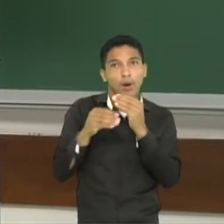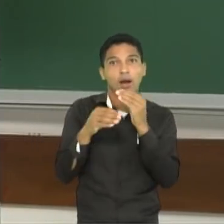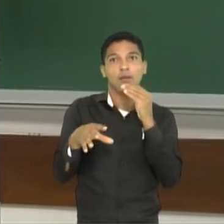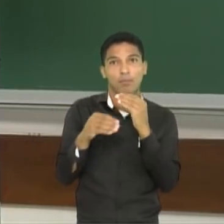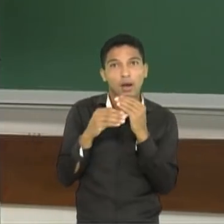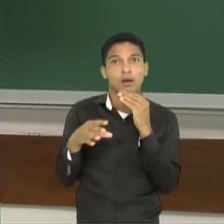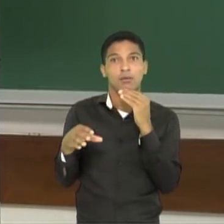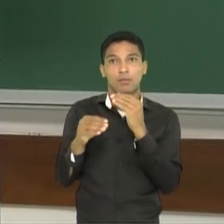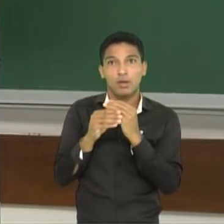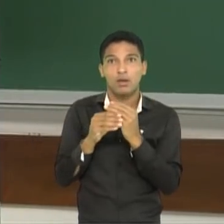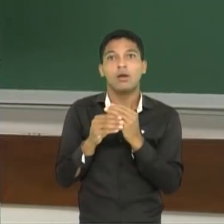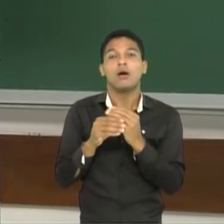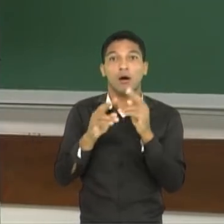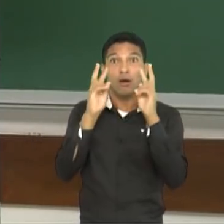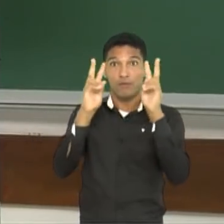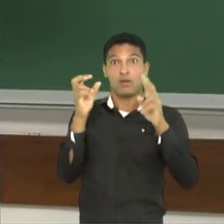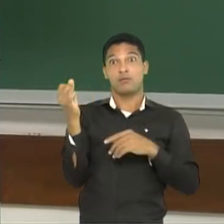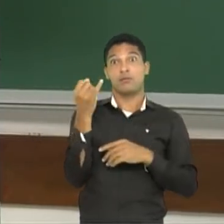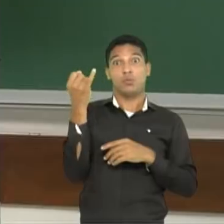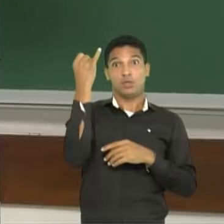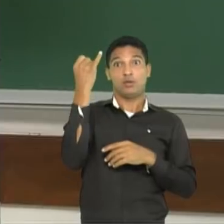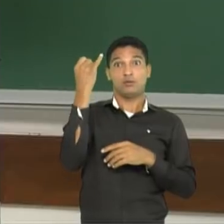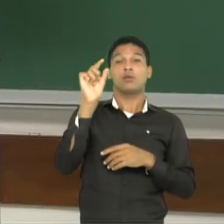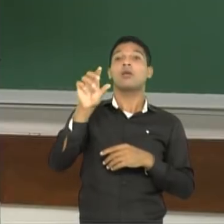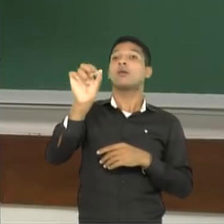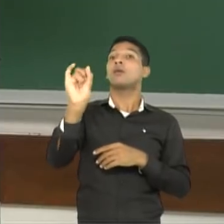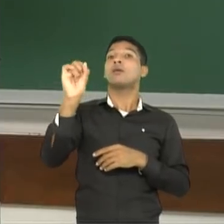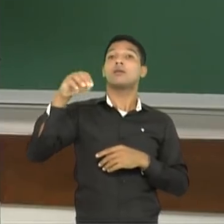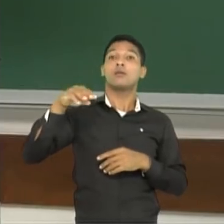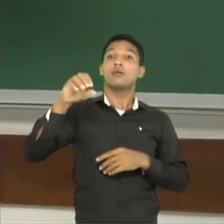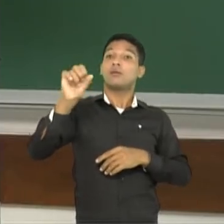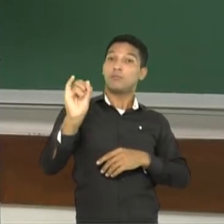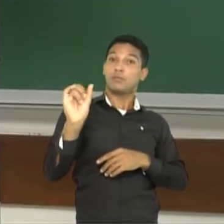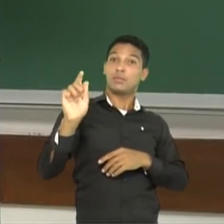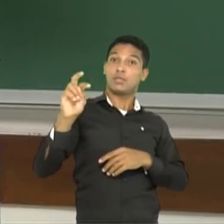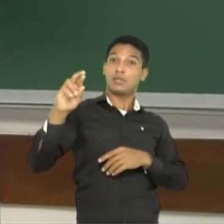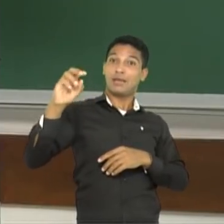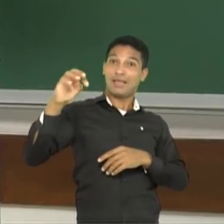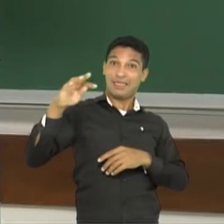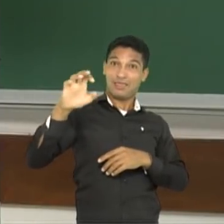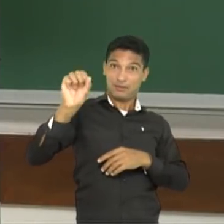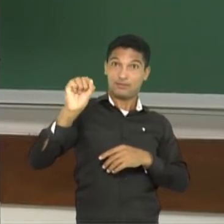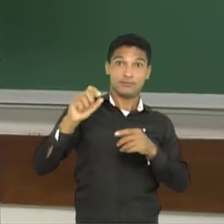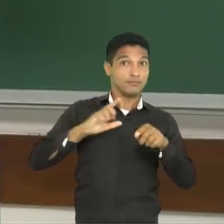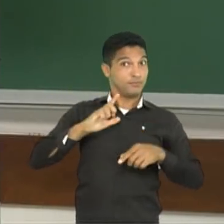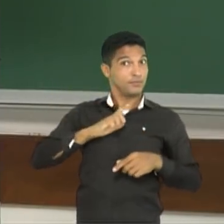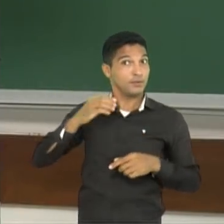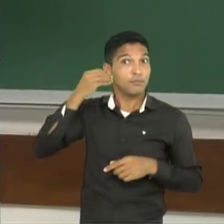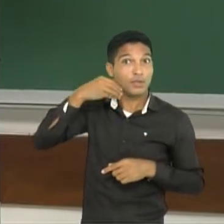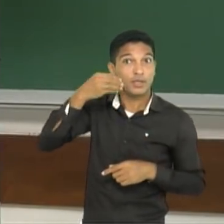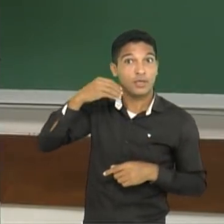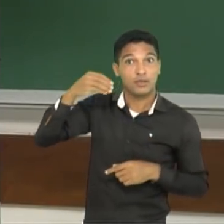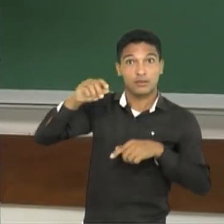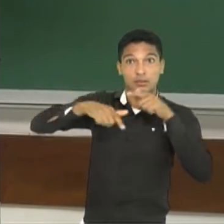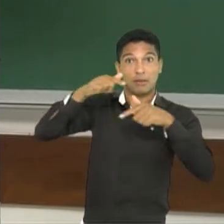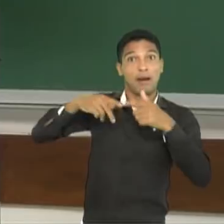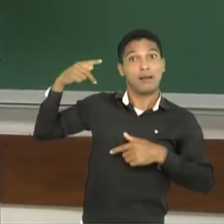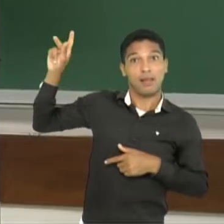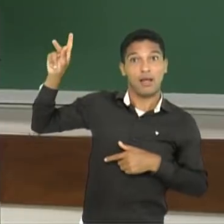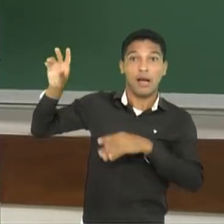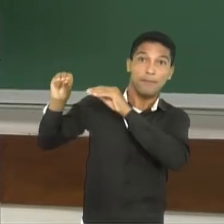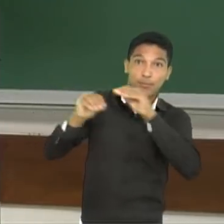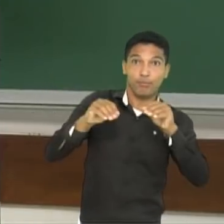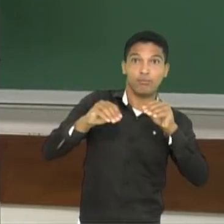guardem bem lá a importância dos imigrantes e da experiência de trabalho deles e também essas atividades